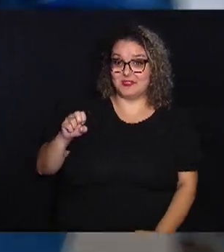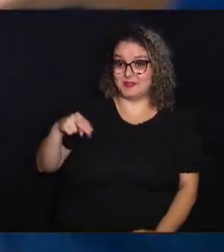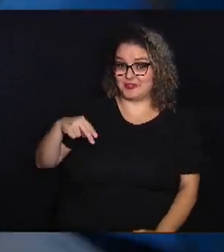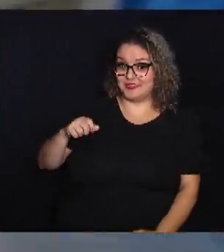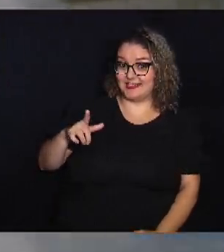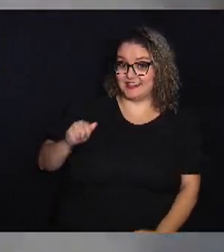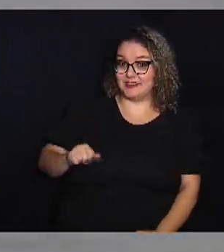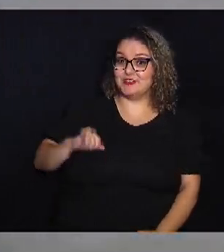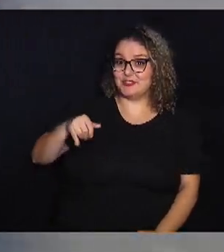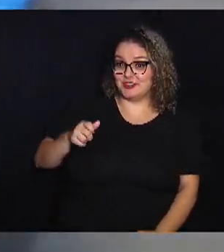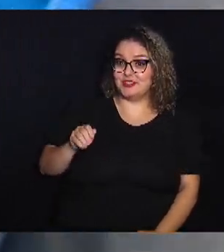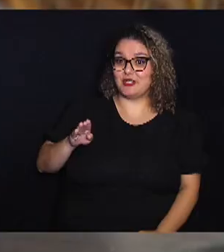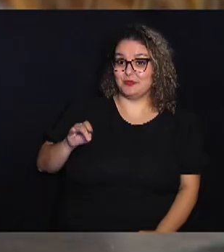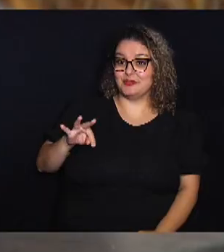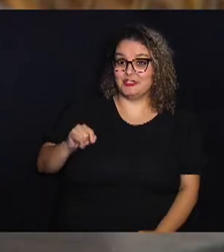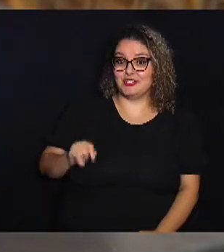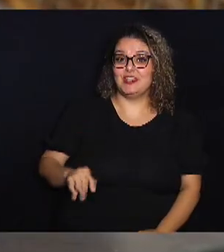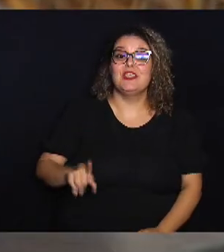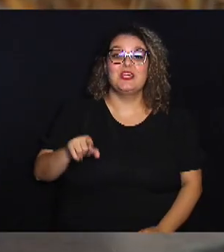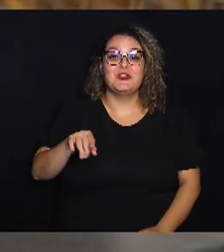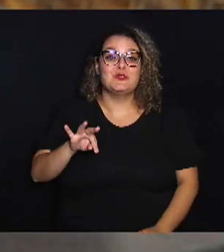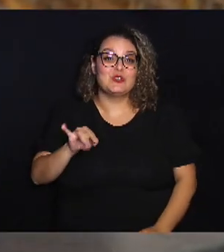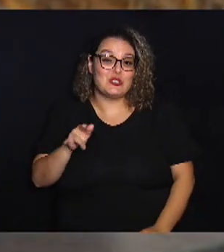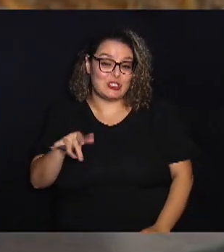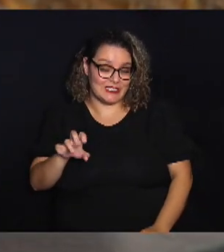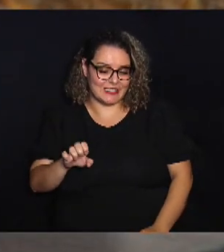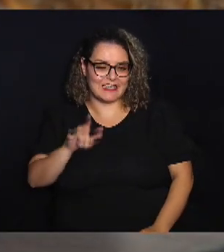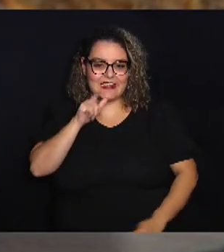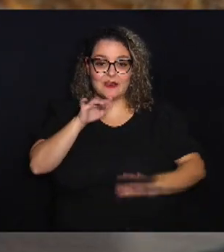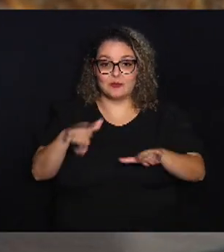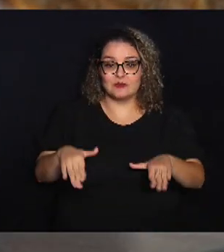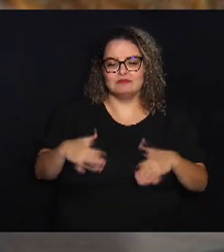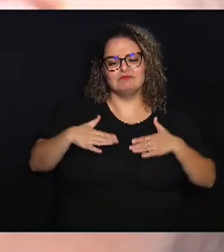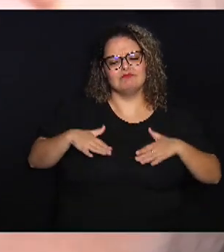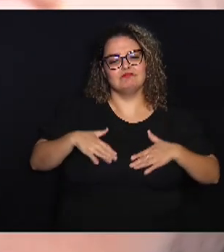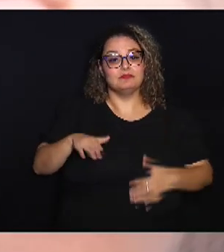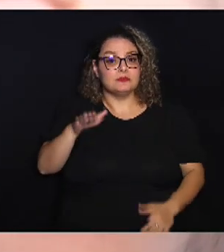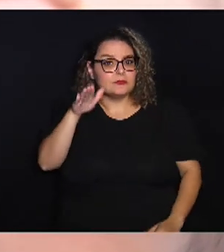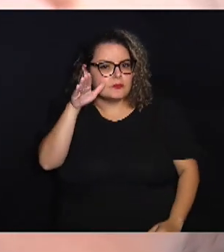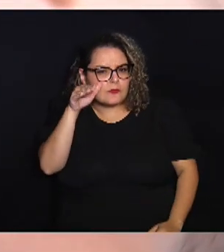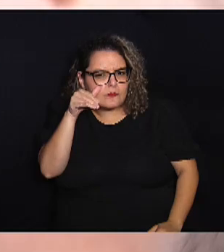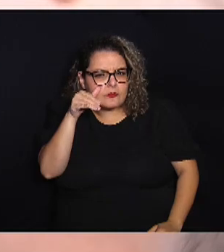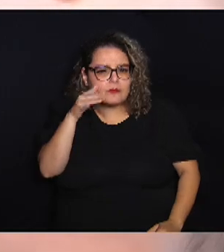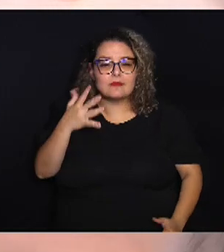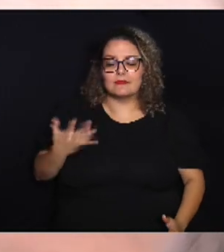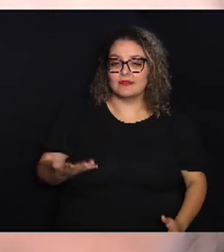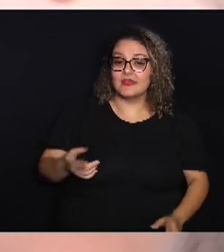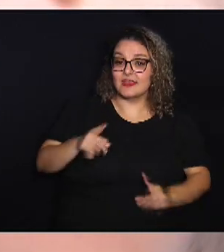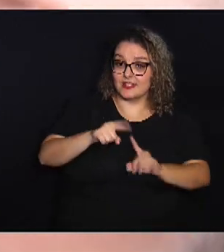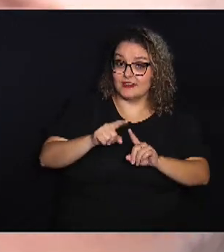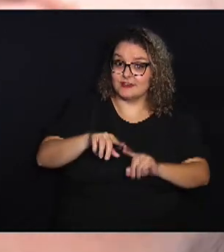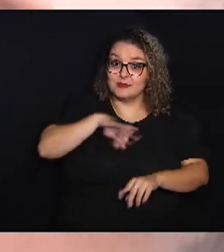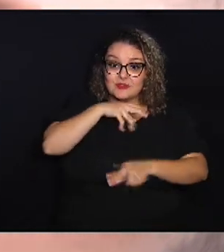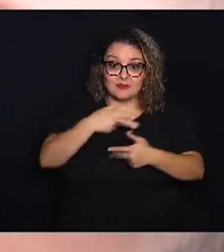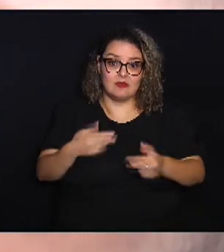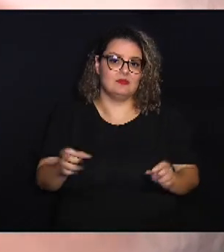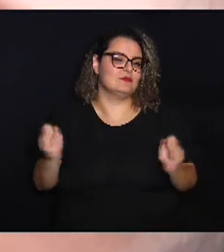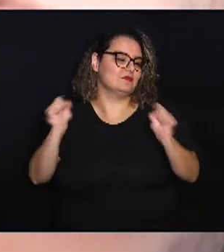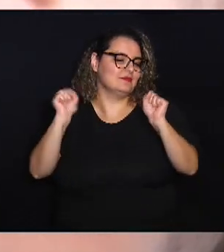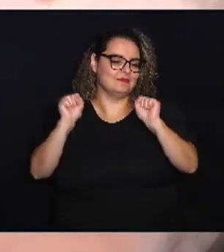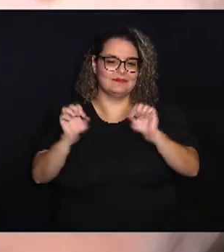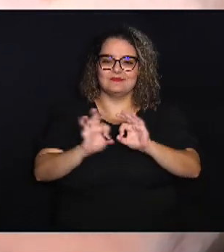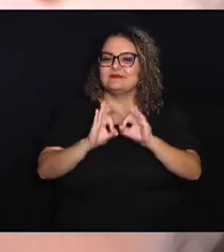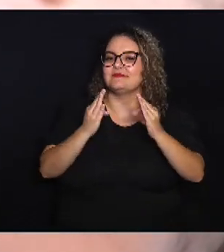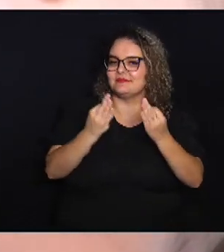jabuti e o tigre d'água. Tranquilos, curiosos e fascinantes, esse tipo de animal são ótimos para famílias